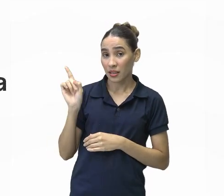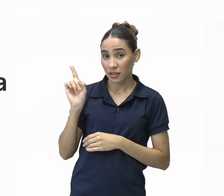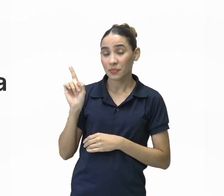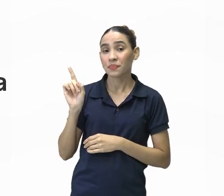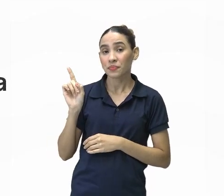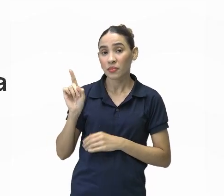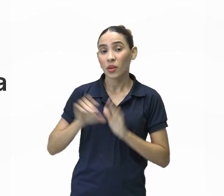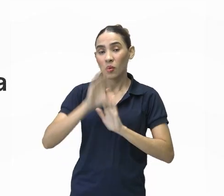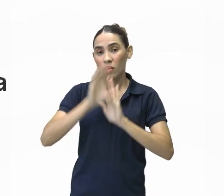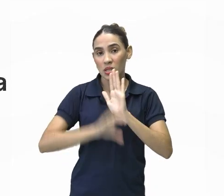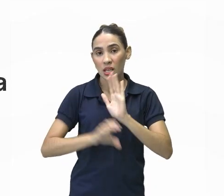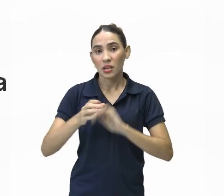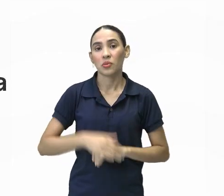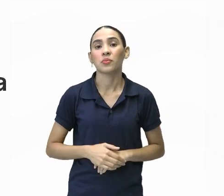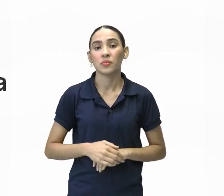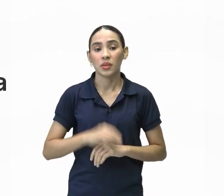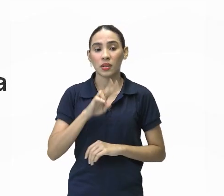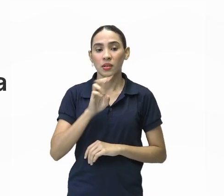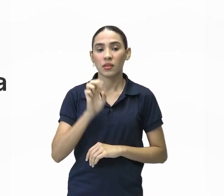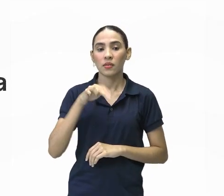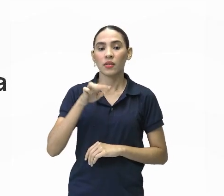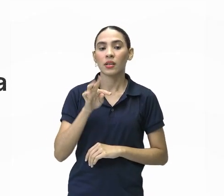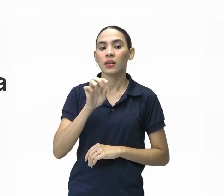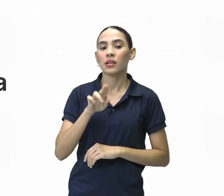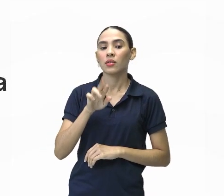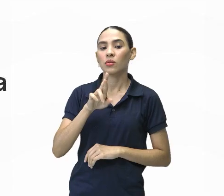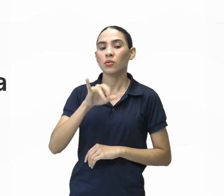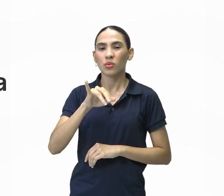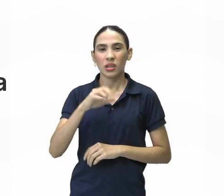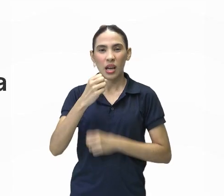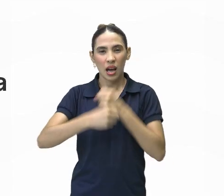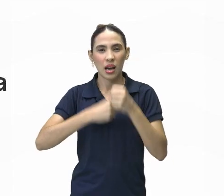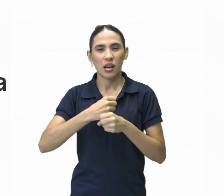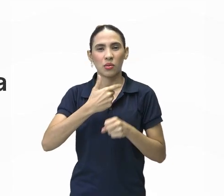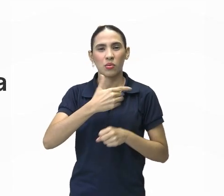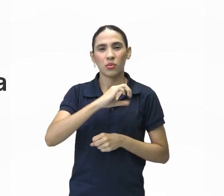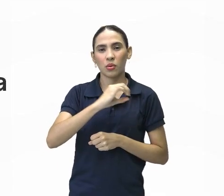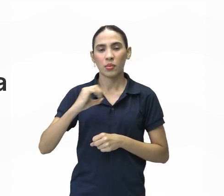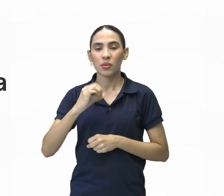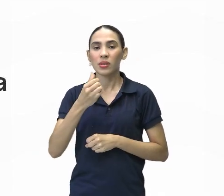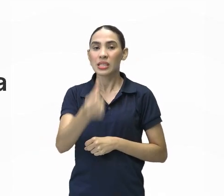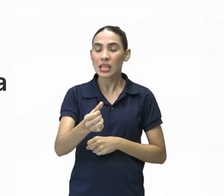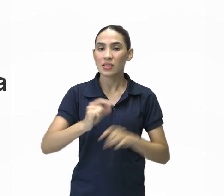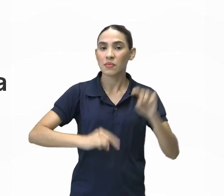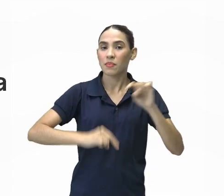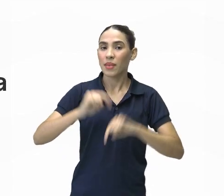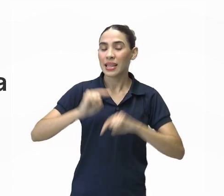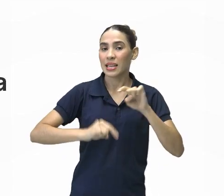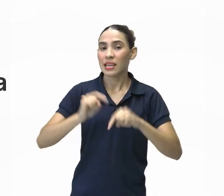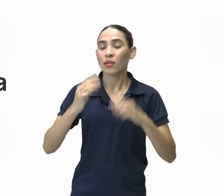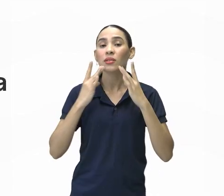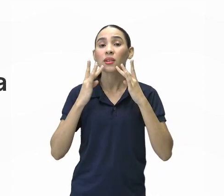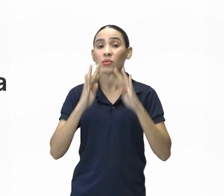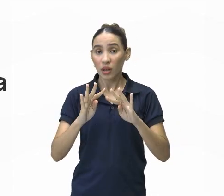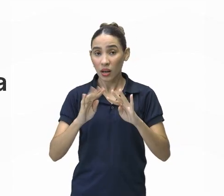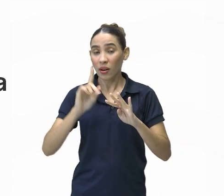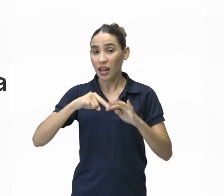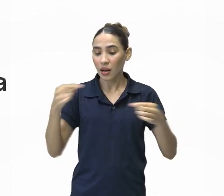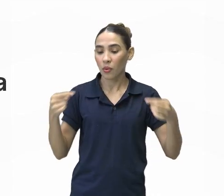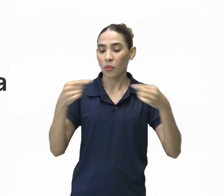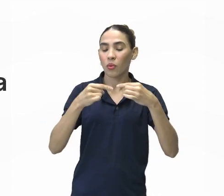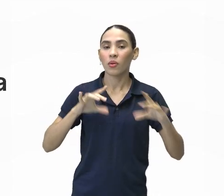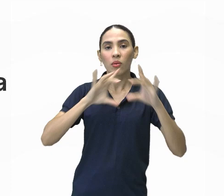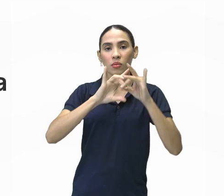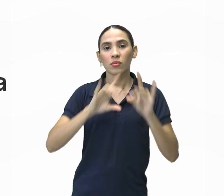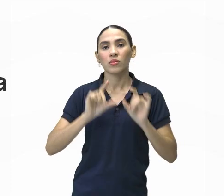nesta definição de Venturi, lá do ano de 2006, recursos naturais está